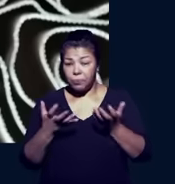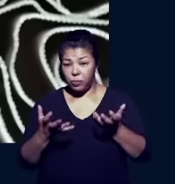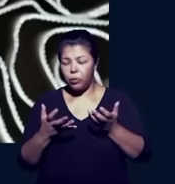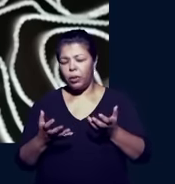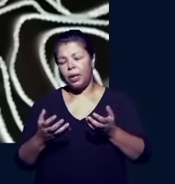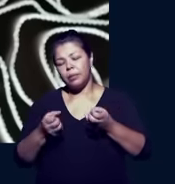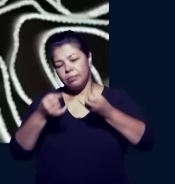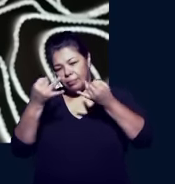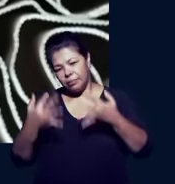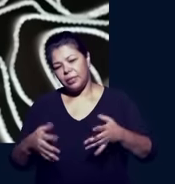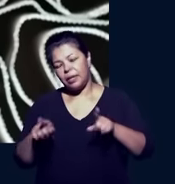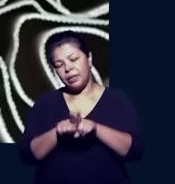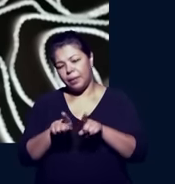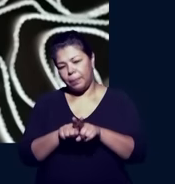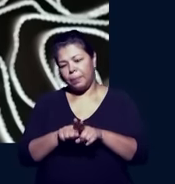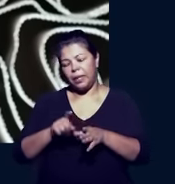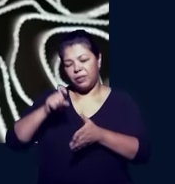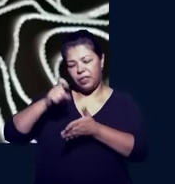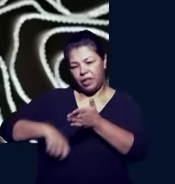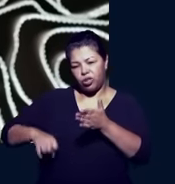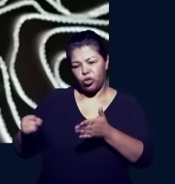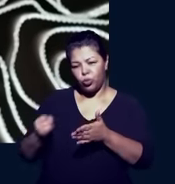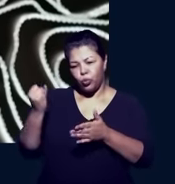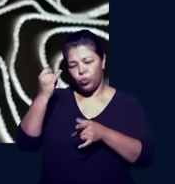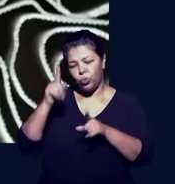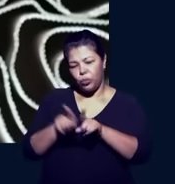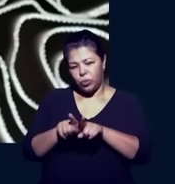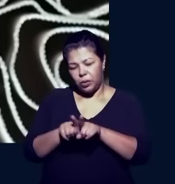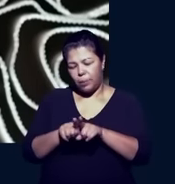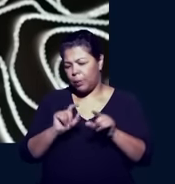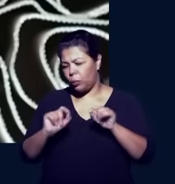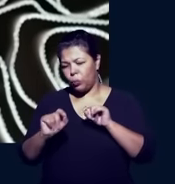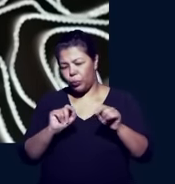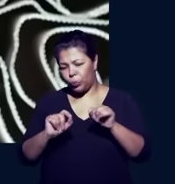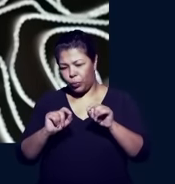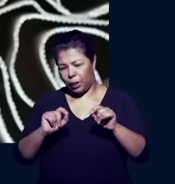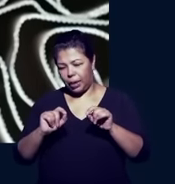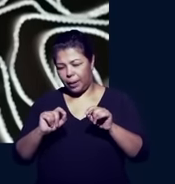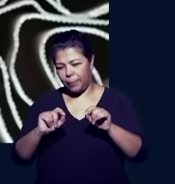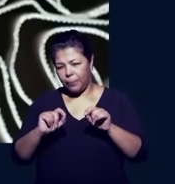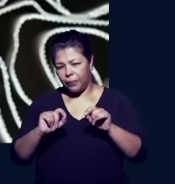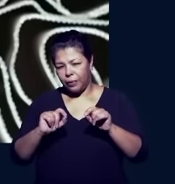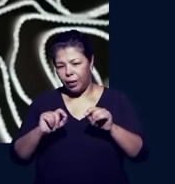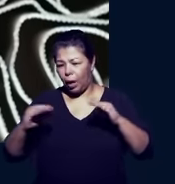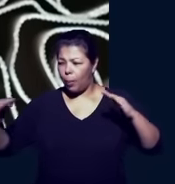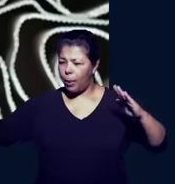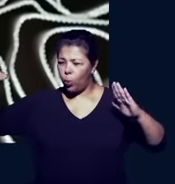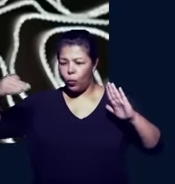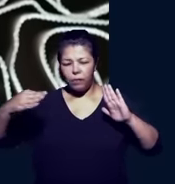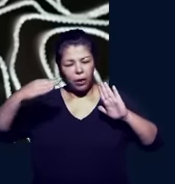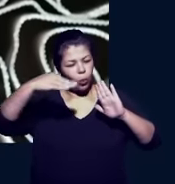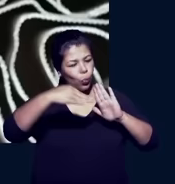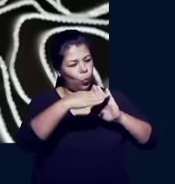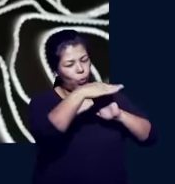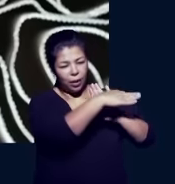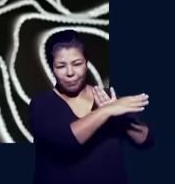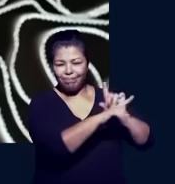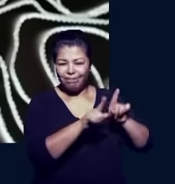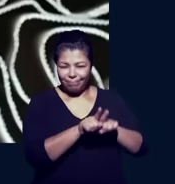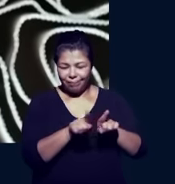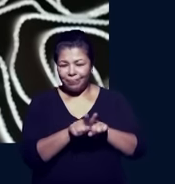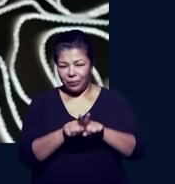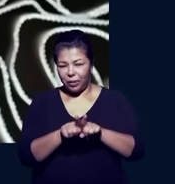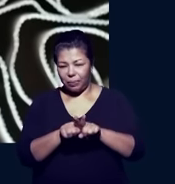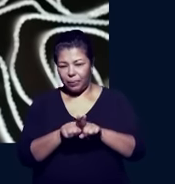taxa de juros eh nos Estados Unidos sobre a curva longa que segue uma dinâmica um pouco diferente do que é a próxima